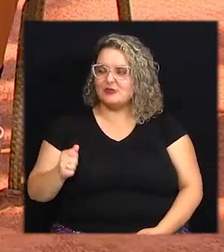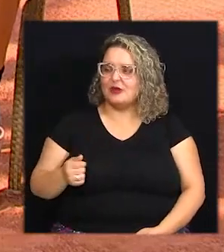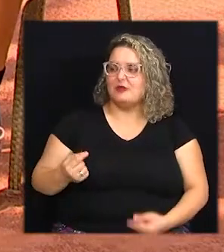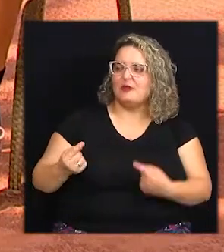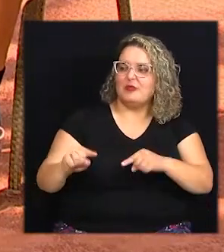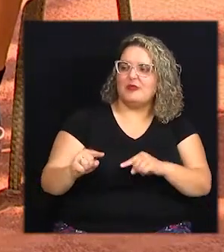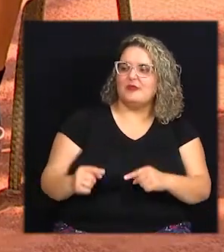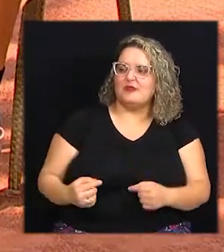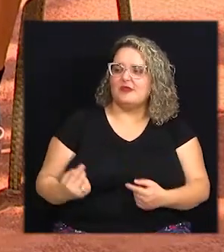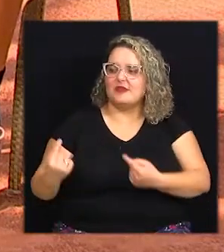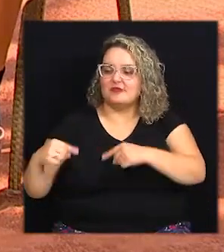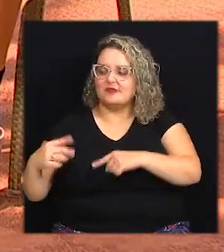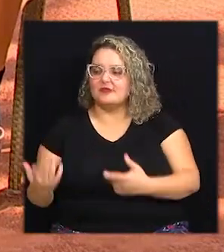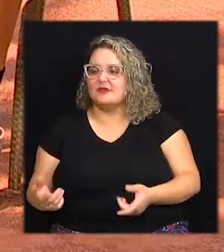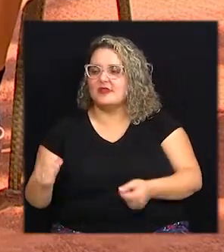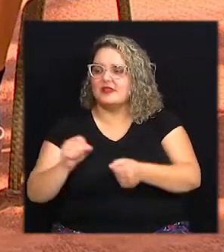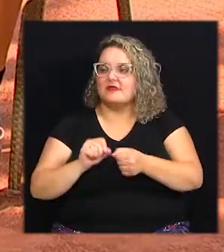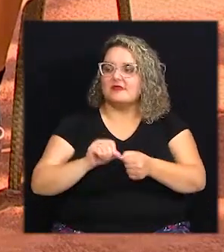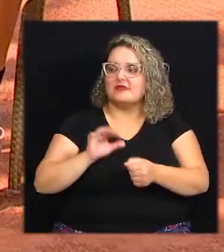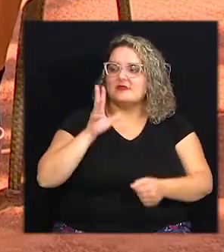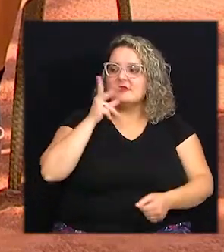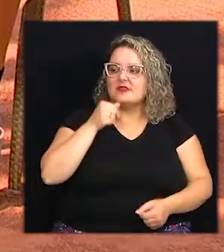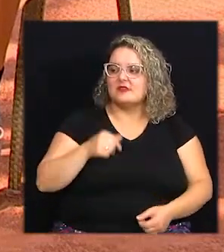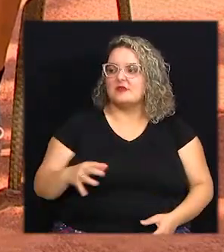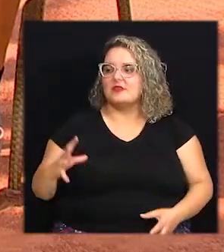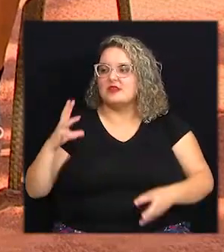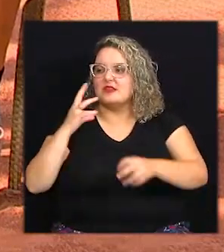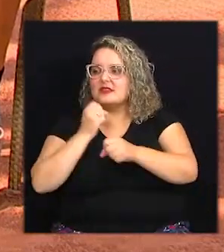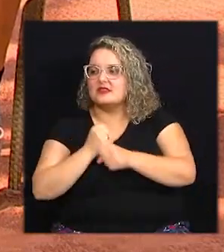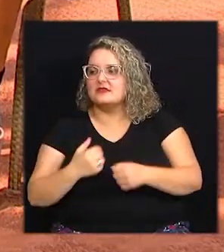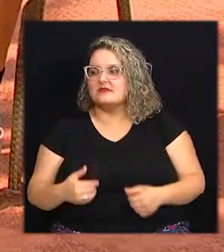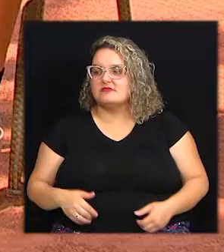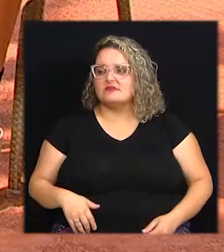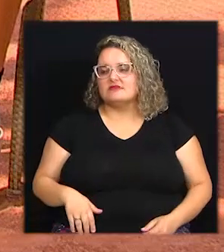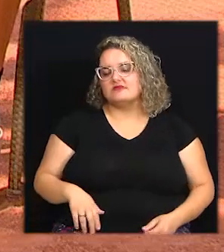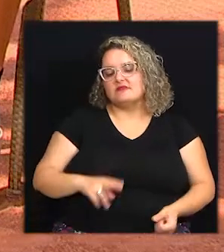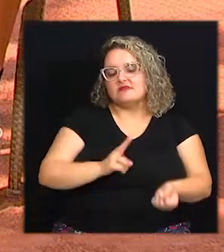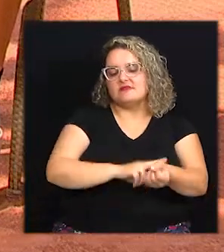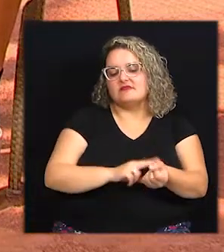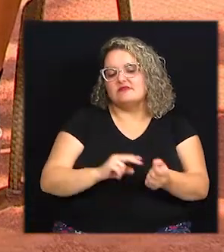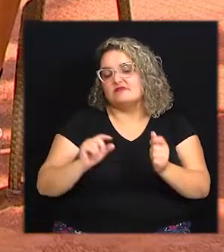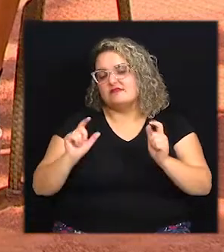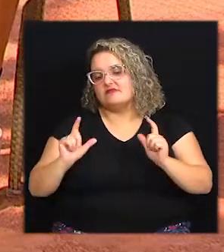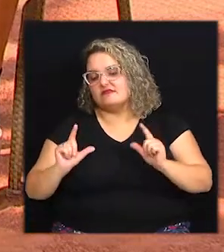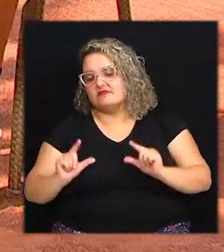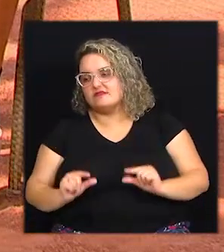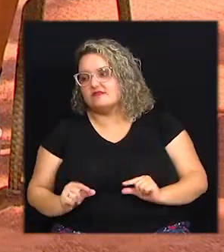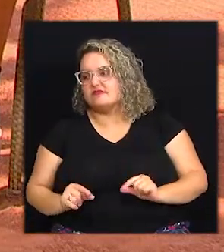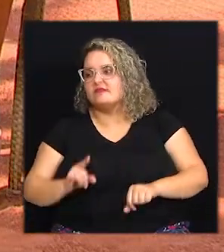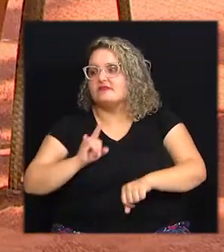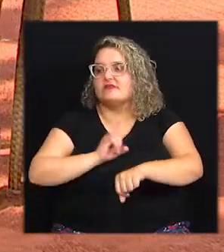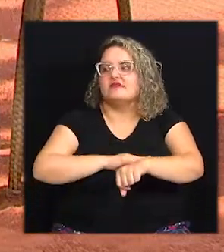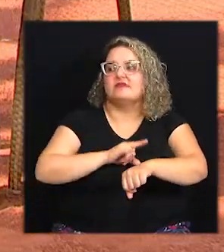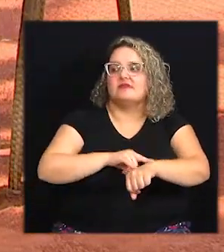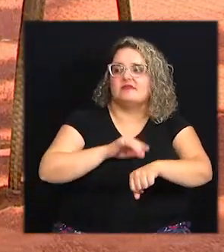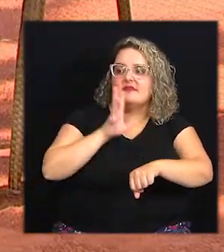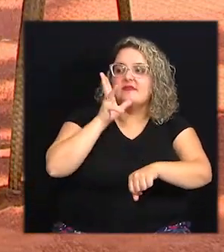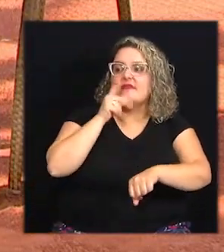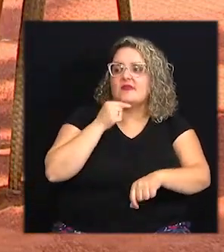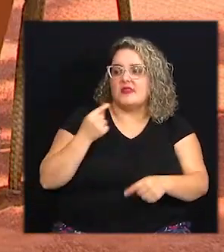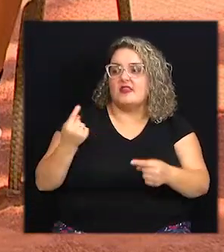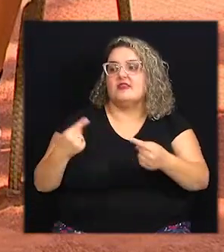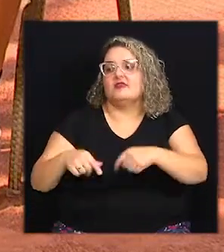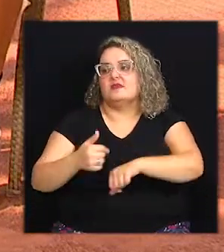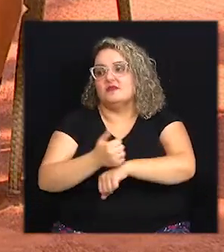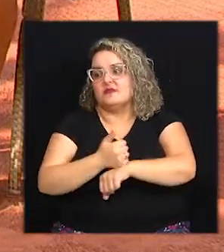o adversário, fazer alguma coisa para demorar o ponto, dar uma esfriada, ir no banheiro, ficar mais tempo lá, porque a gente sabe que